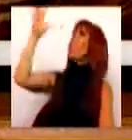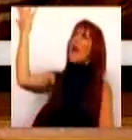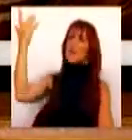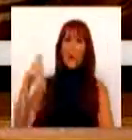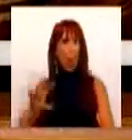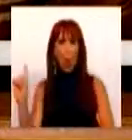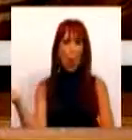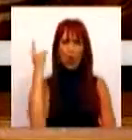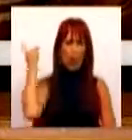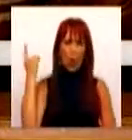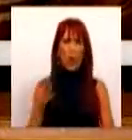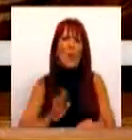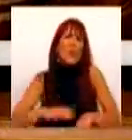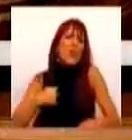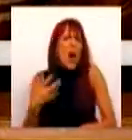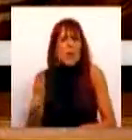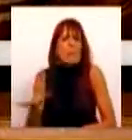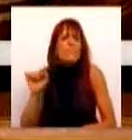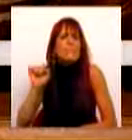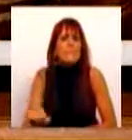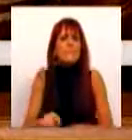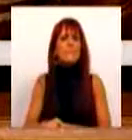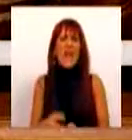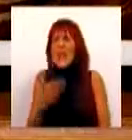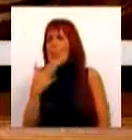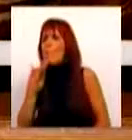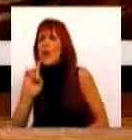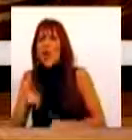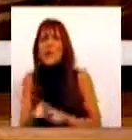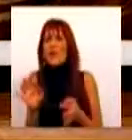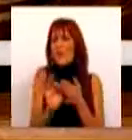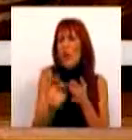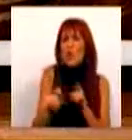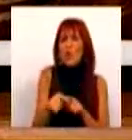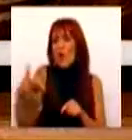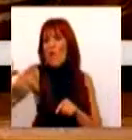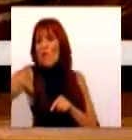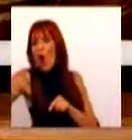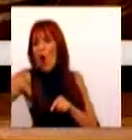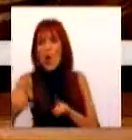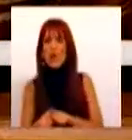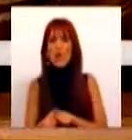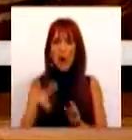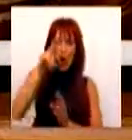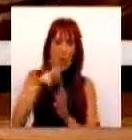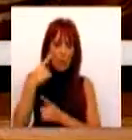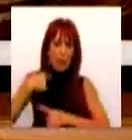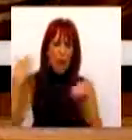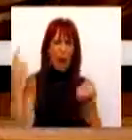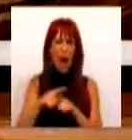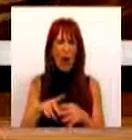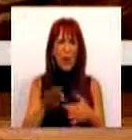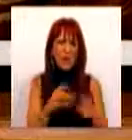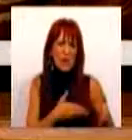não acontece por mera circunstância dependente de fatores exógenos, reveladores de ausência